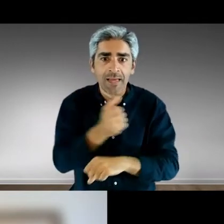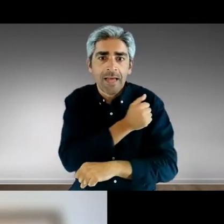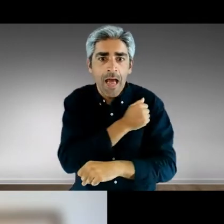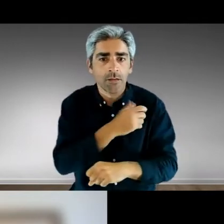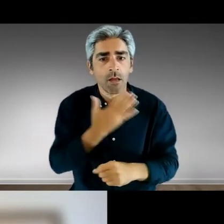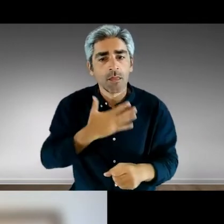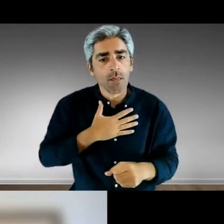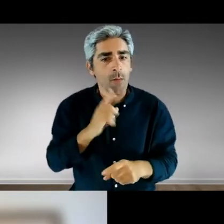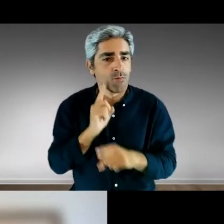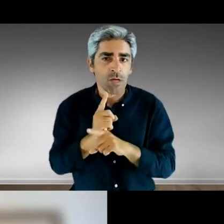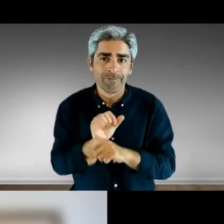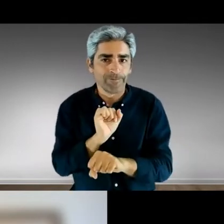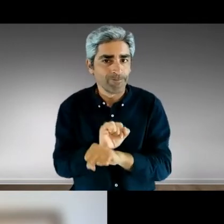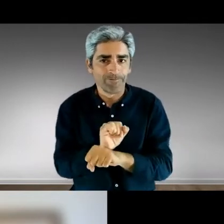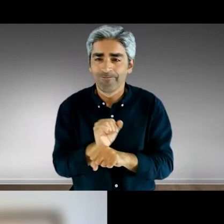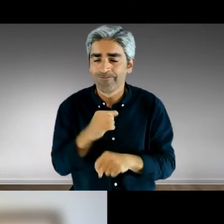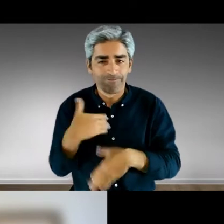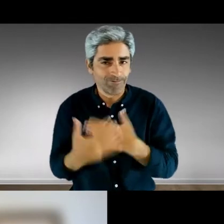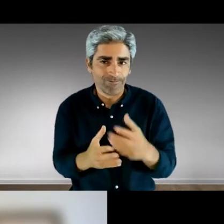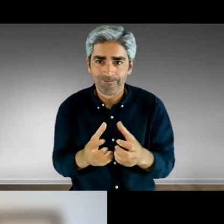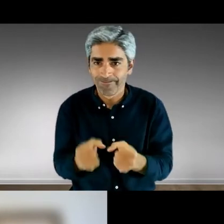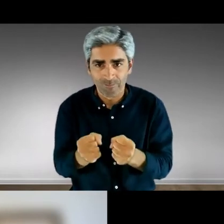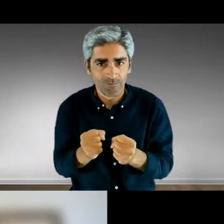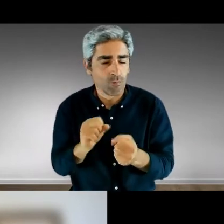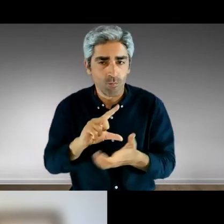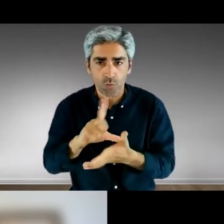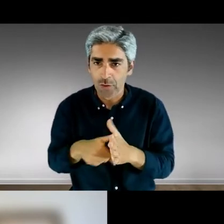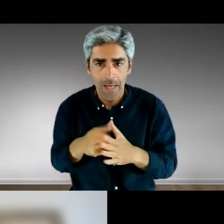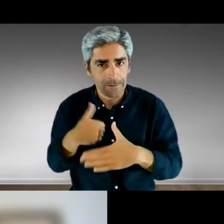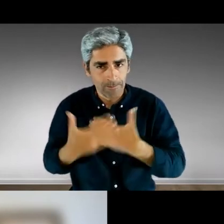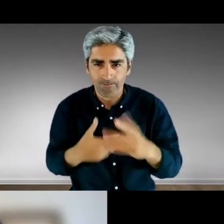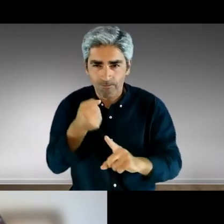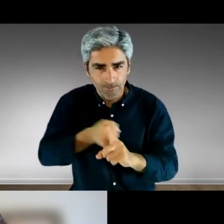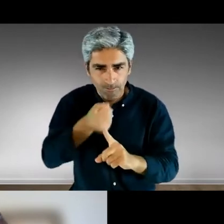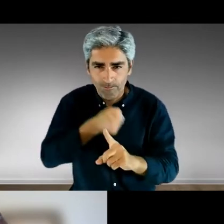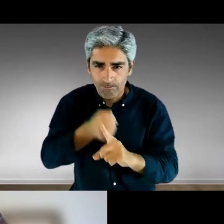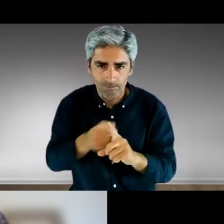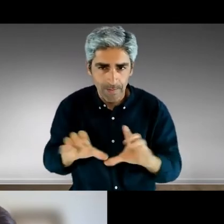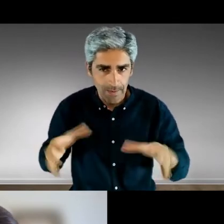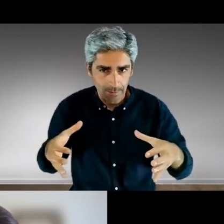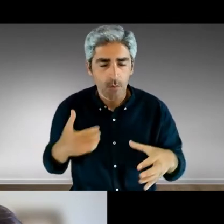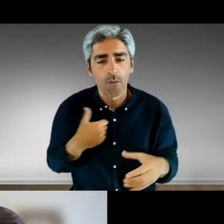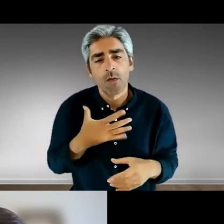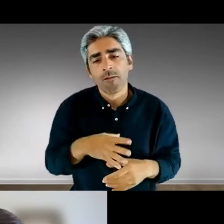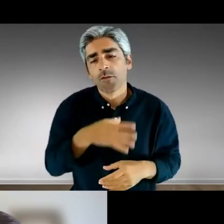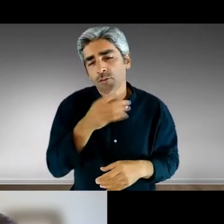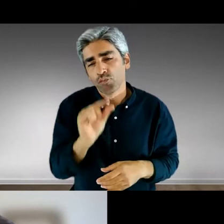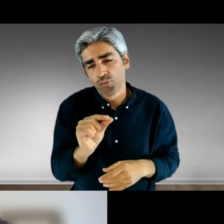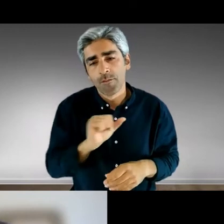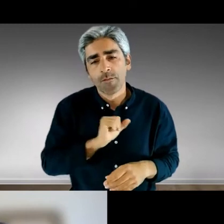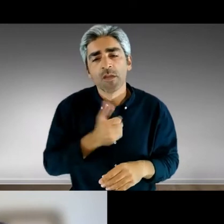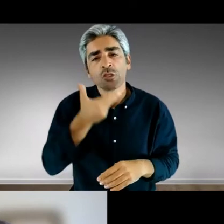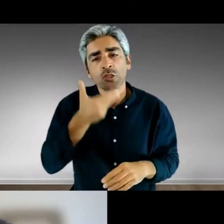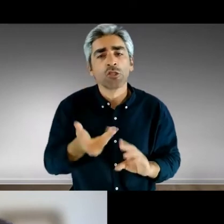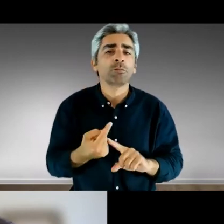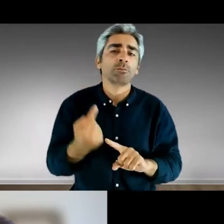mantêm agarrados aos projetos e às nossas equipas. Falar um bocadinho do meu background, já disse, a